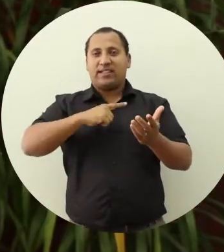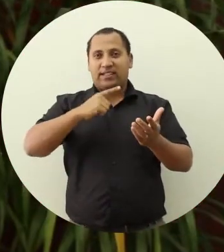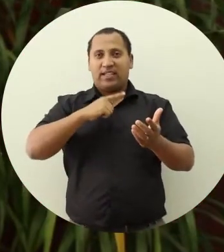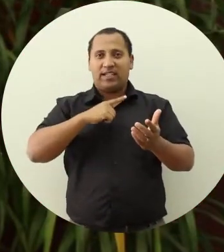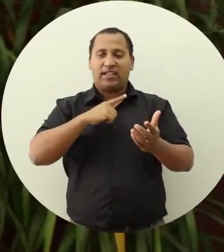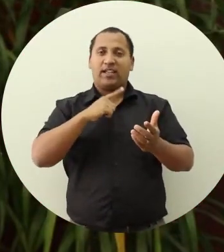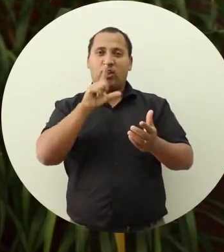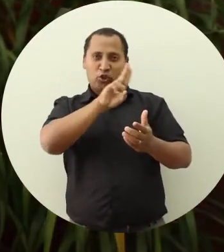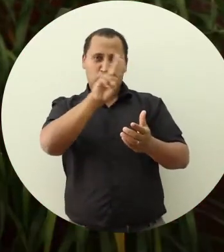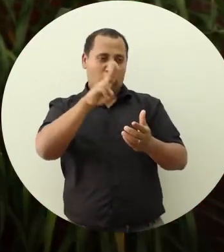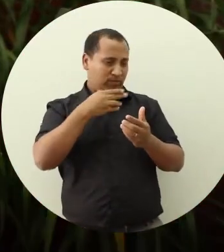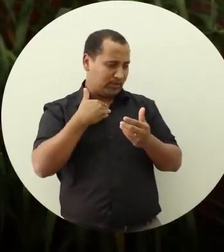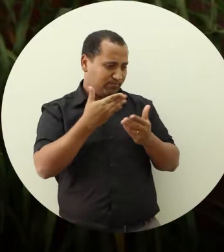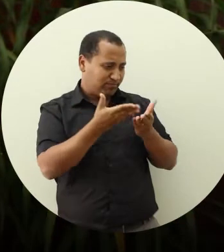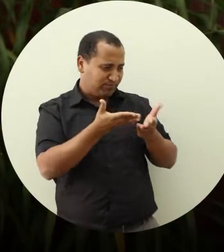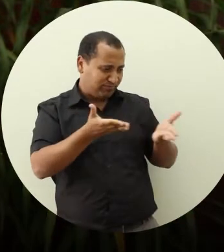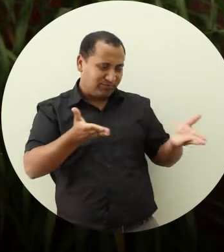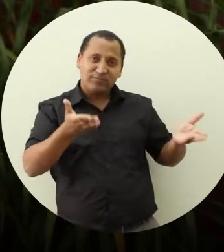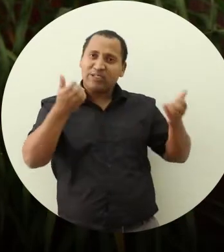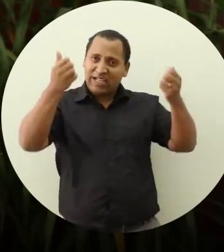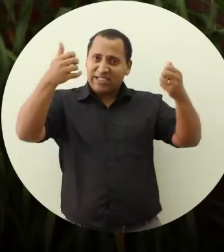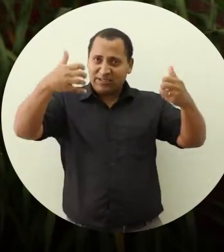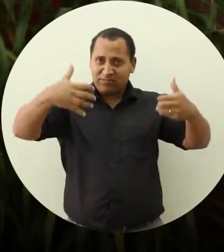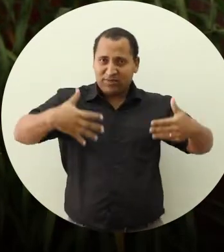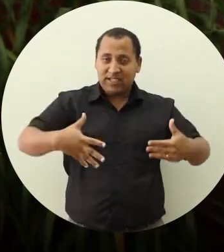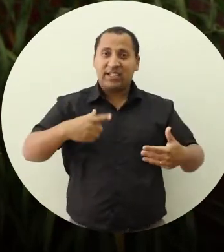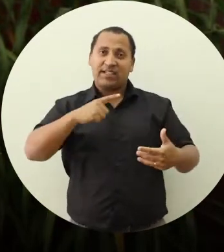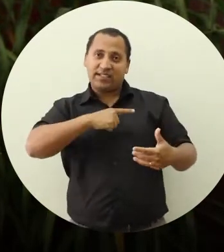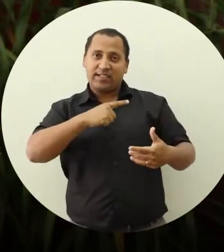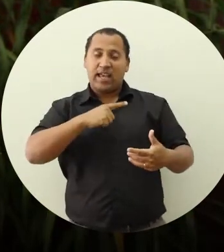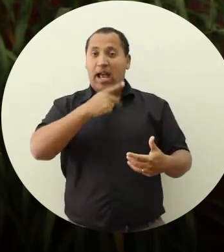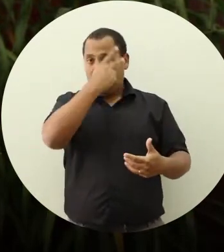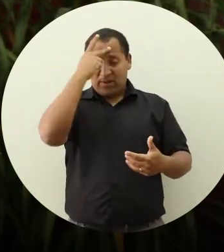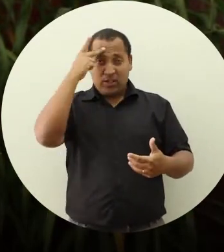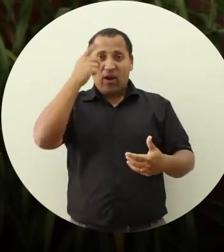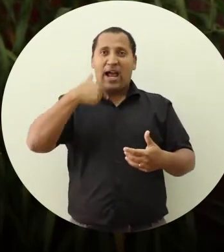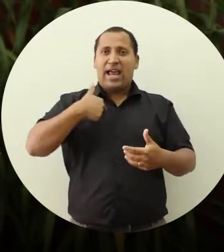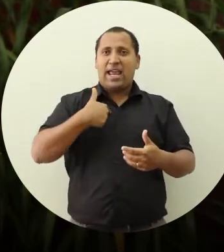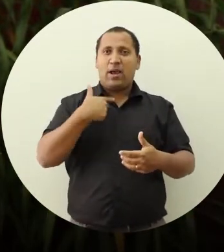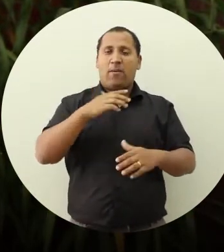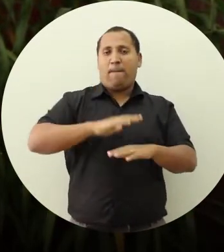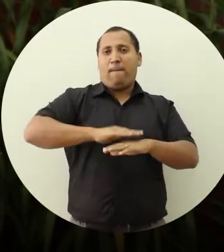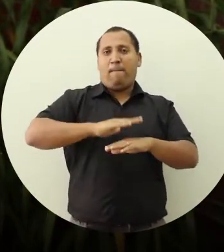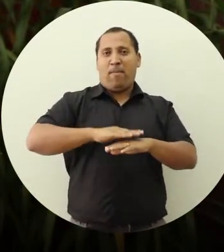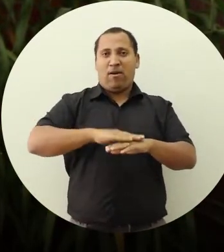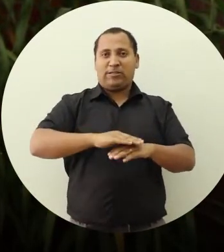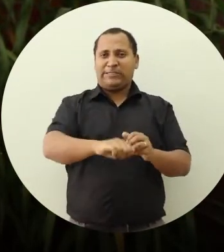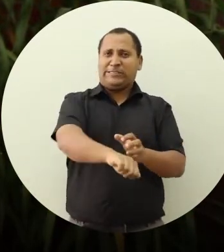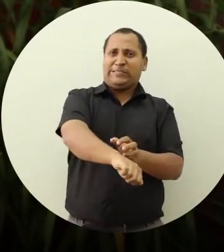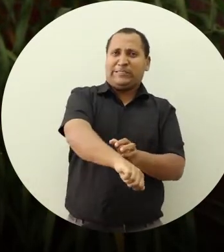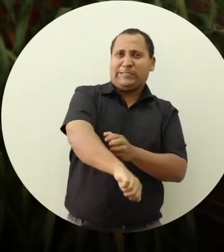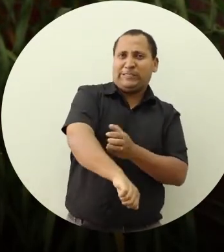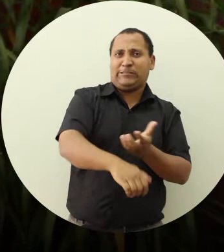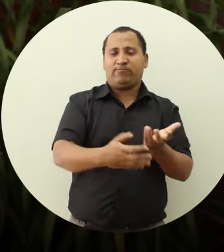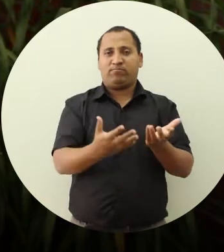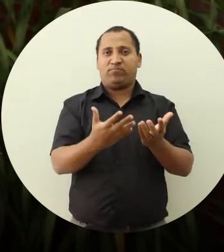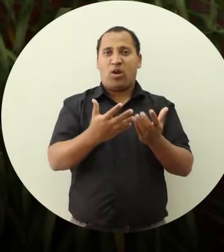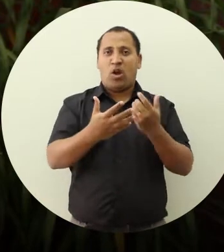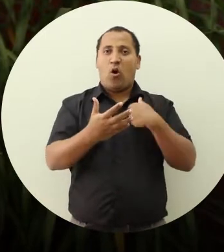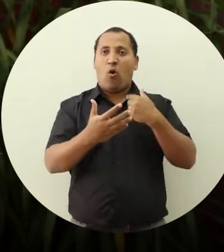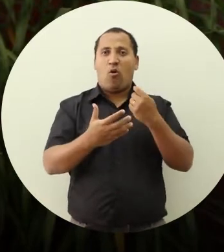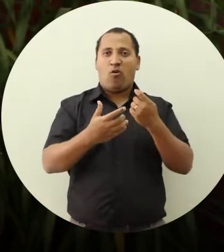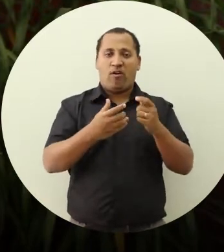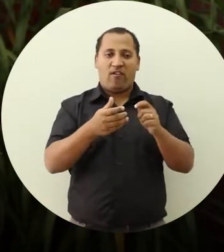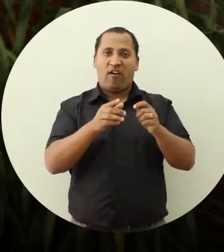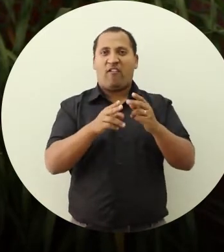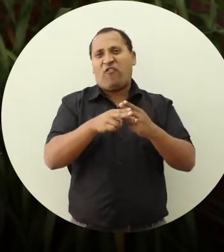típico é a dermatite artefata ou dermatite factícia, em que o próprio paciente ele causa lesões de pele, né, no seu